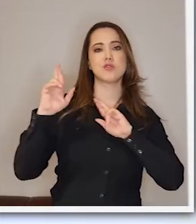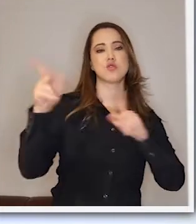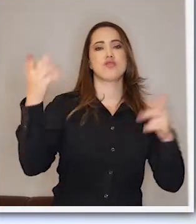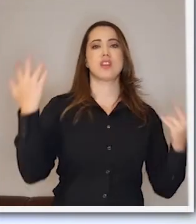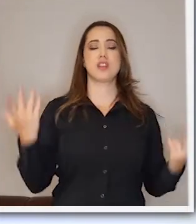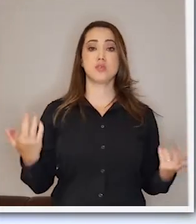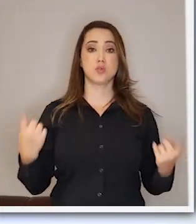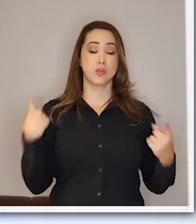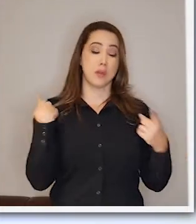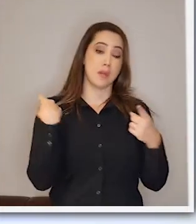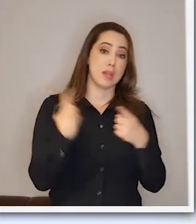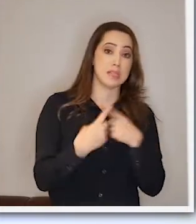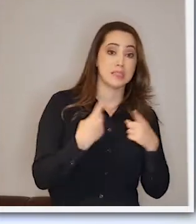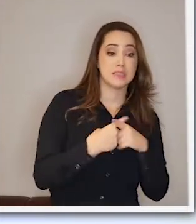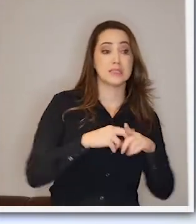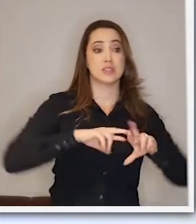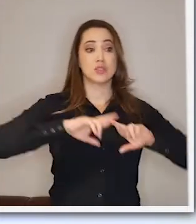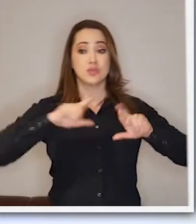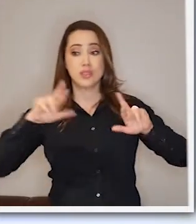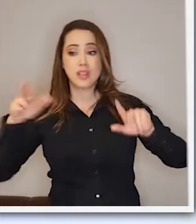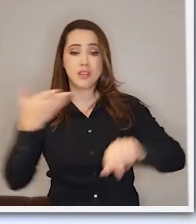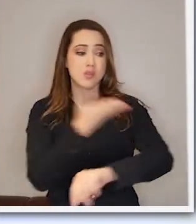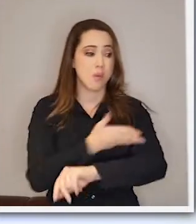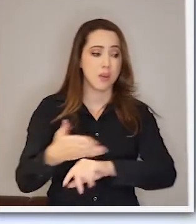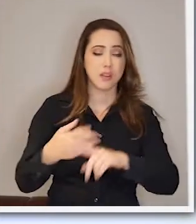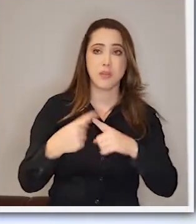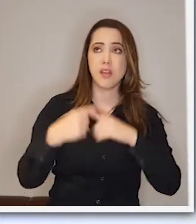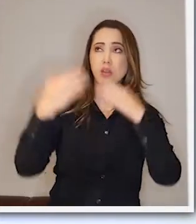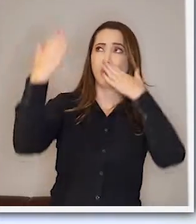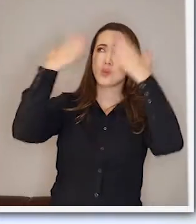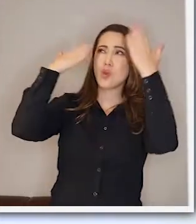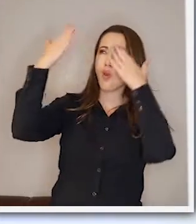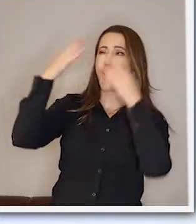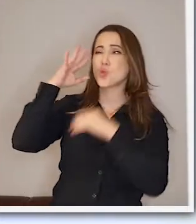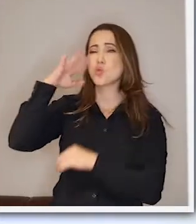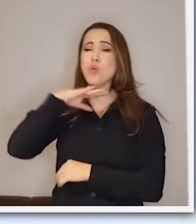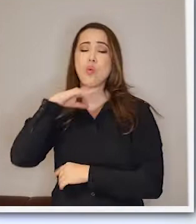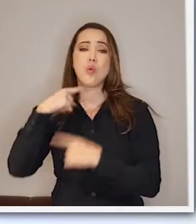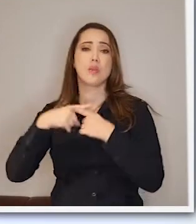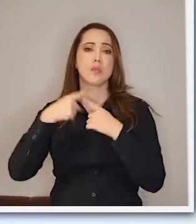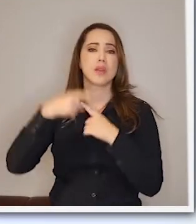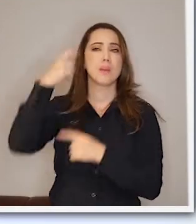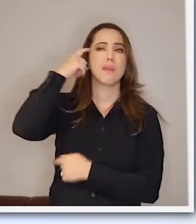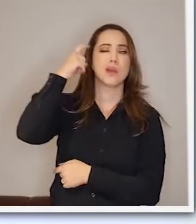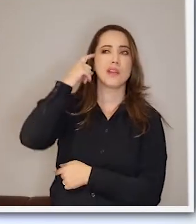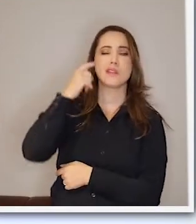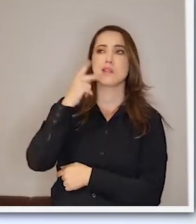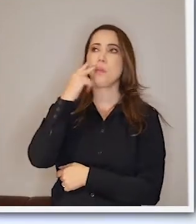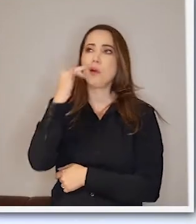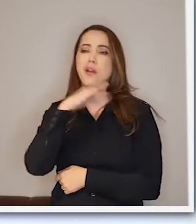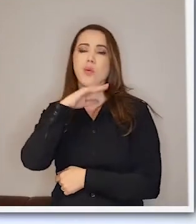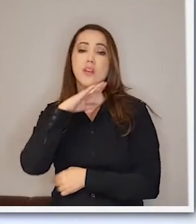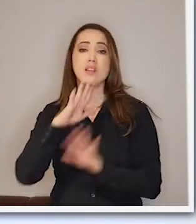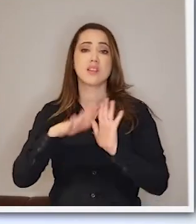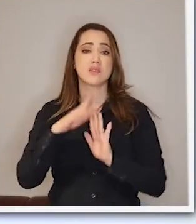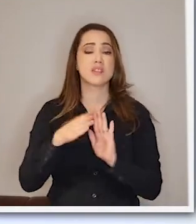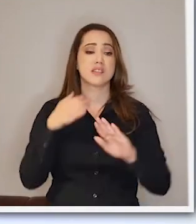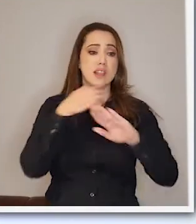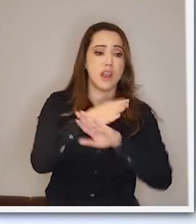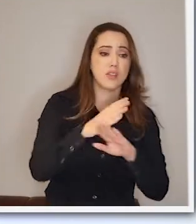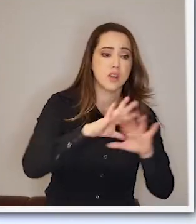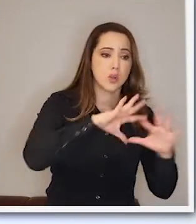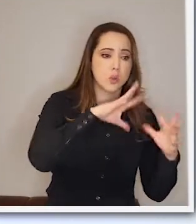sofre distúrbios comportamentais, ele sofre distúrbios emocionais e psicológicos. E muitas vezes as drogas é só para compensar aquela